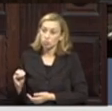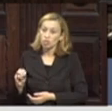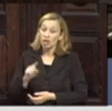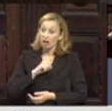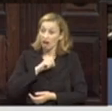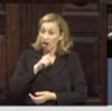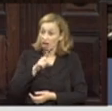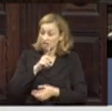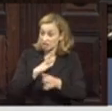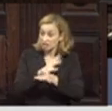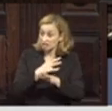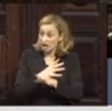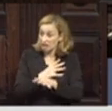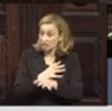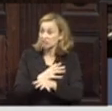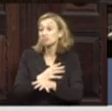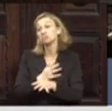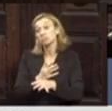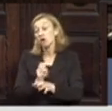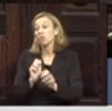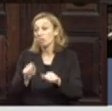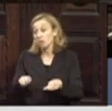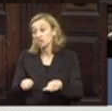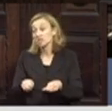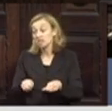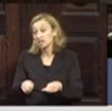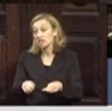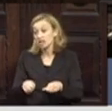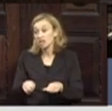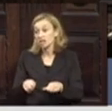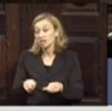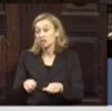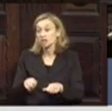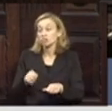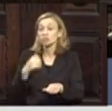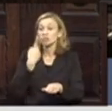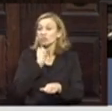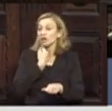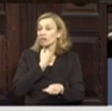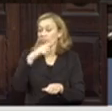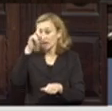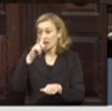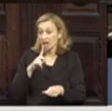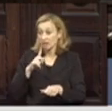infundada cientificamente o fim da epidemia, como fizeram em 2017,